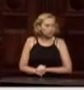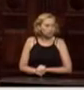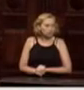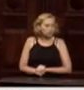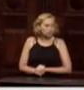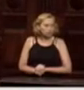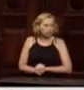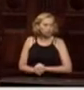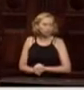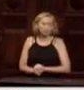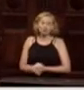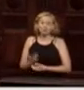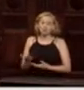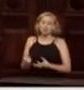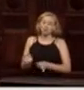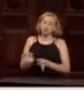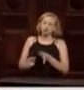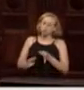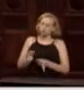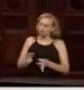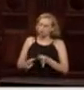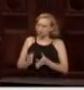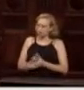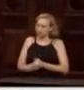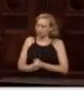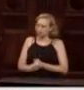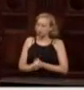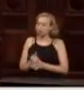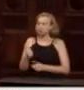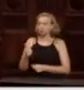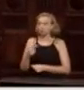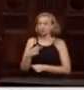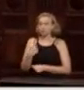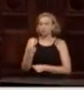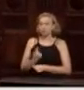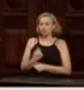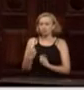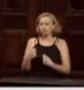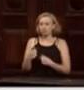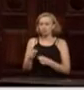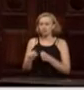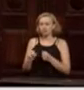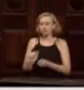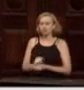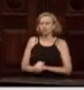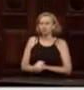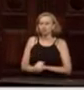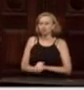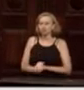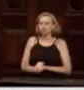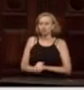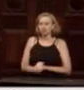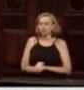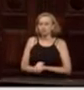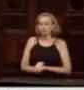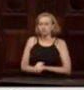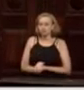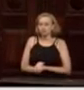judicial, a primeira coisa que a gente deve fazer, como democratas que